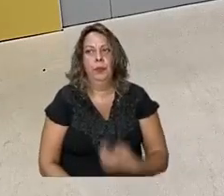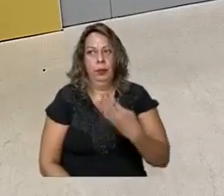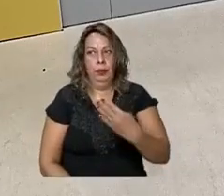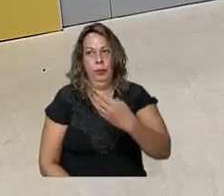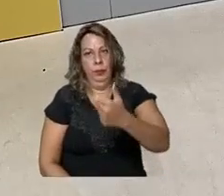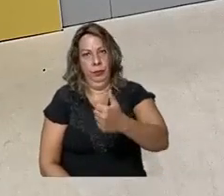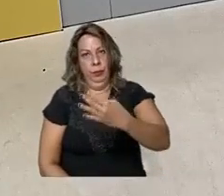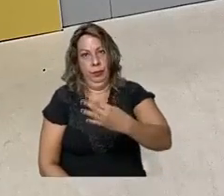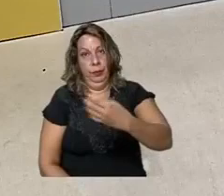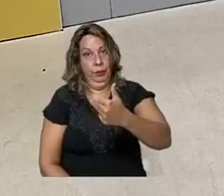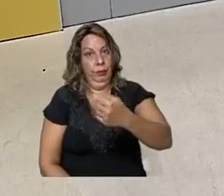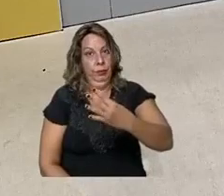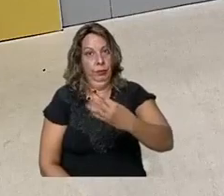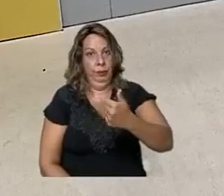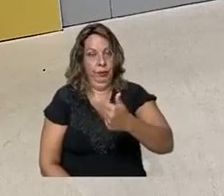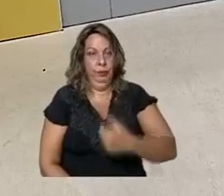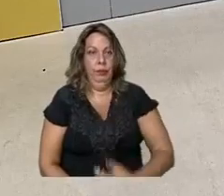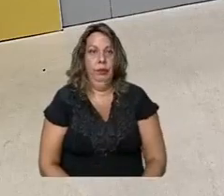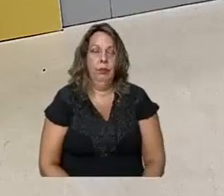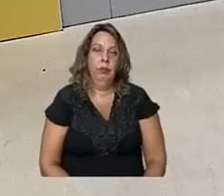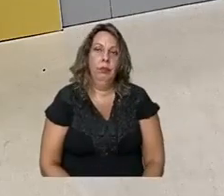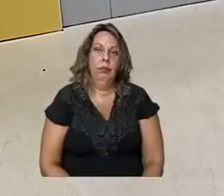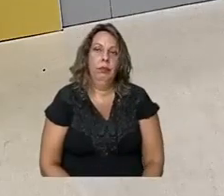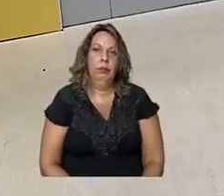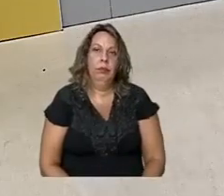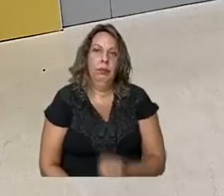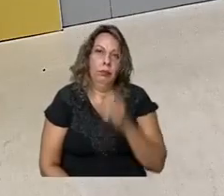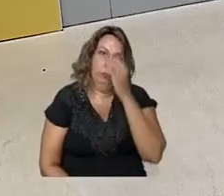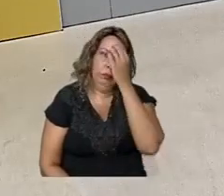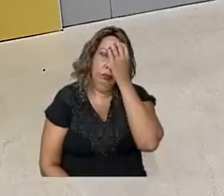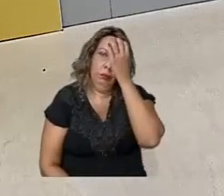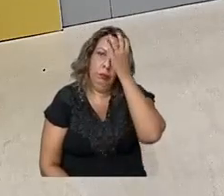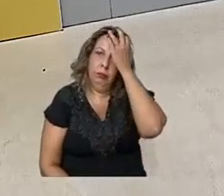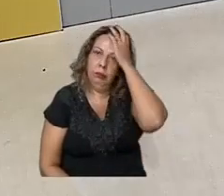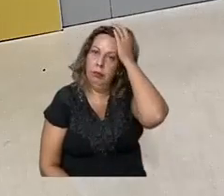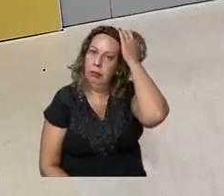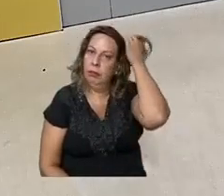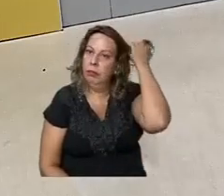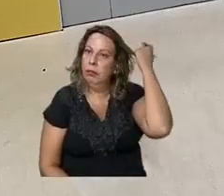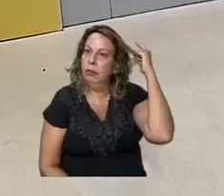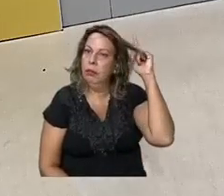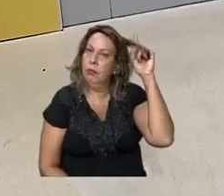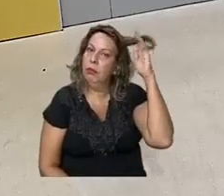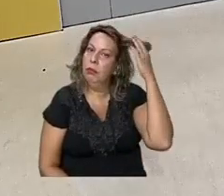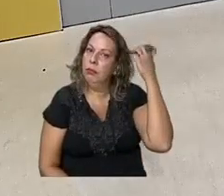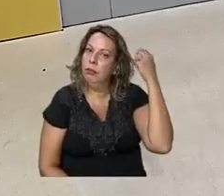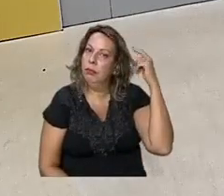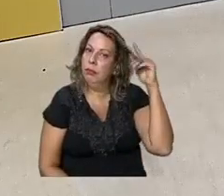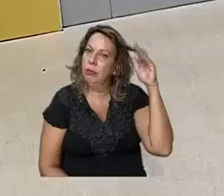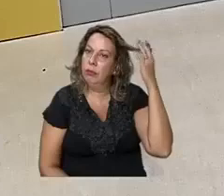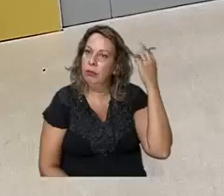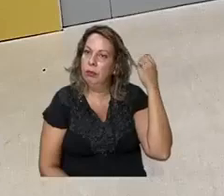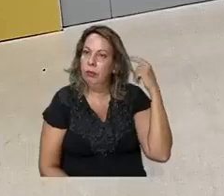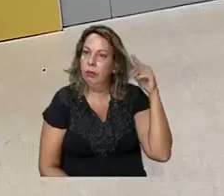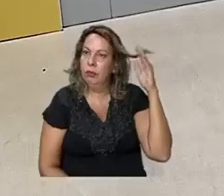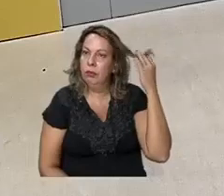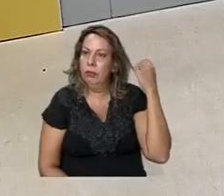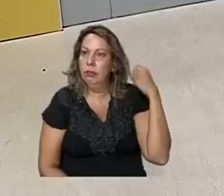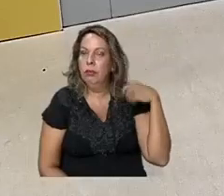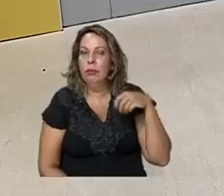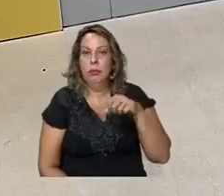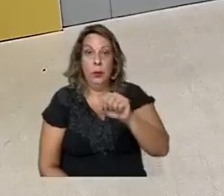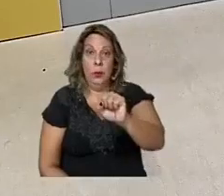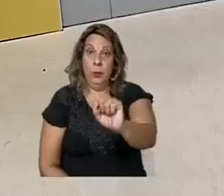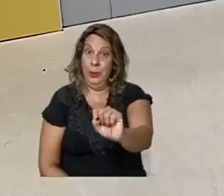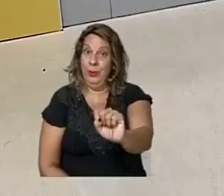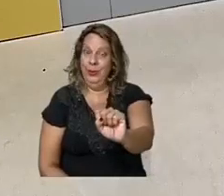número 41. 41, marque aí, 41. 41, 41. Tem bolinha também, número 8.